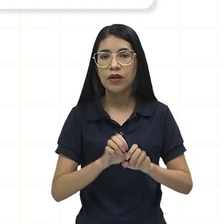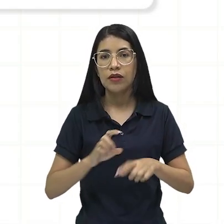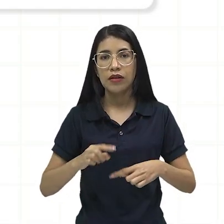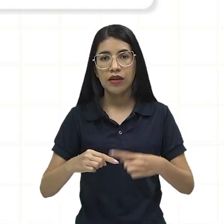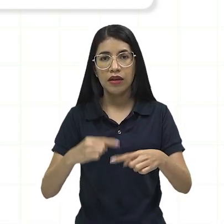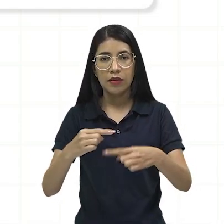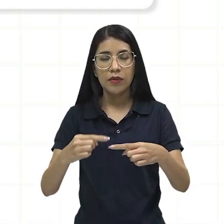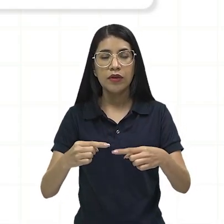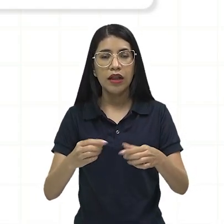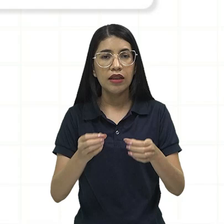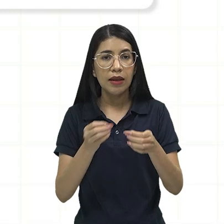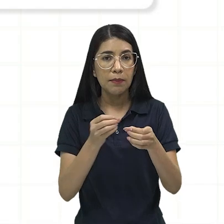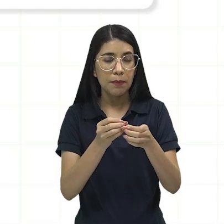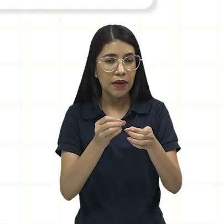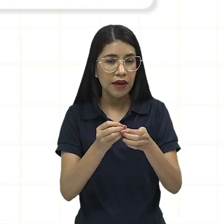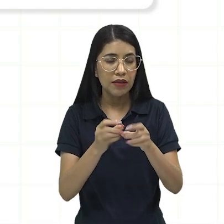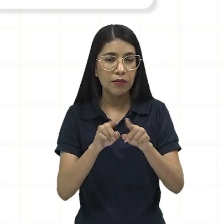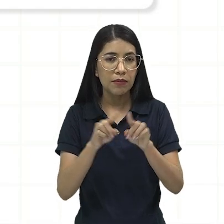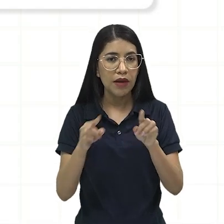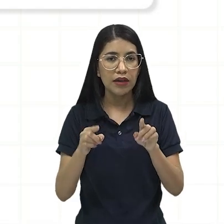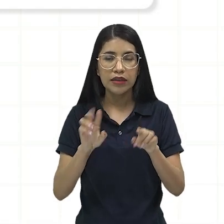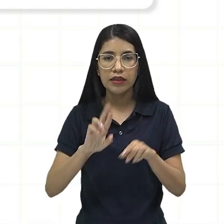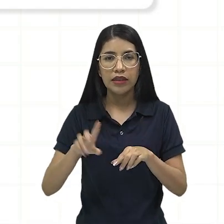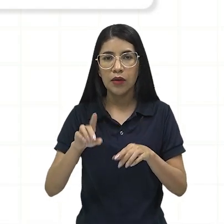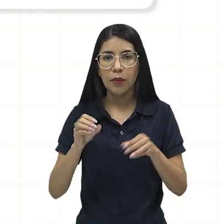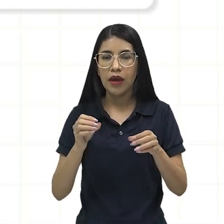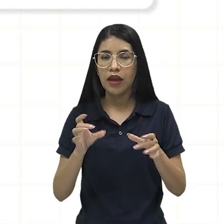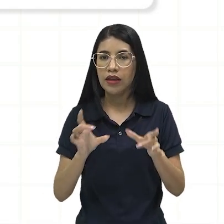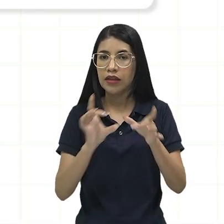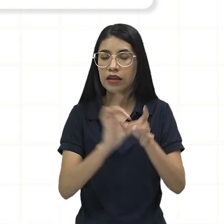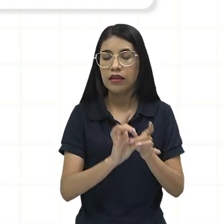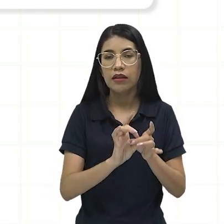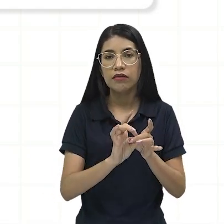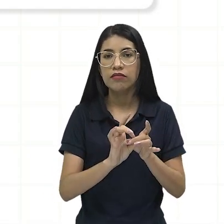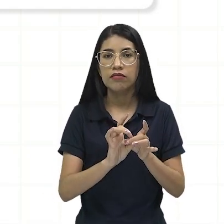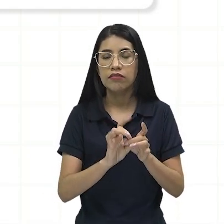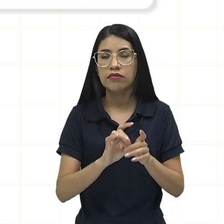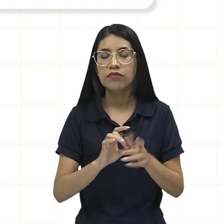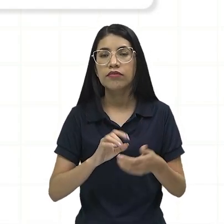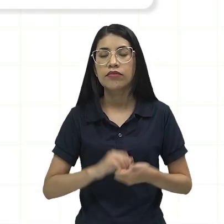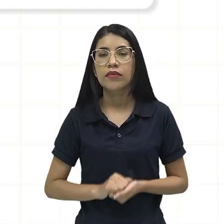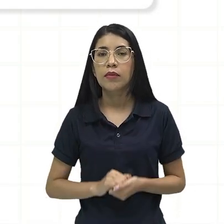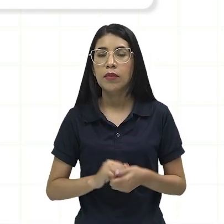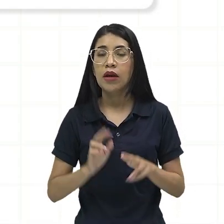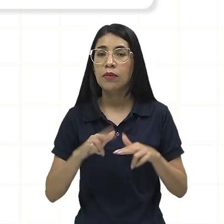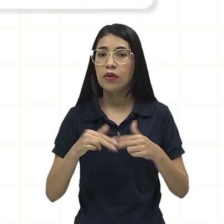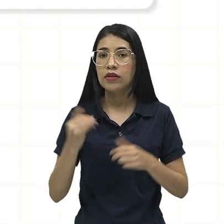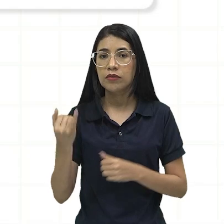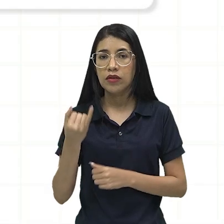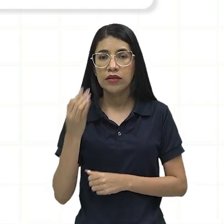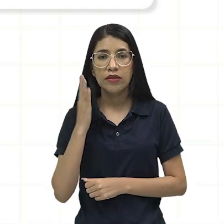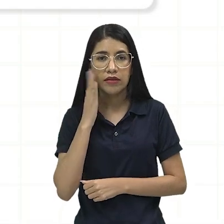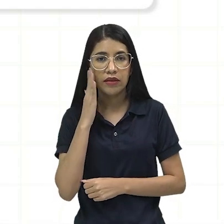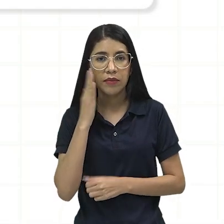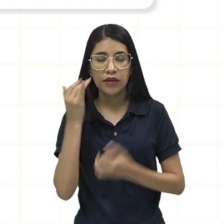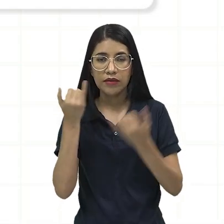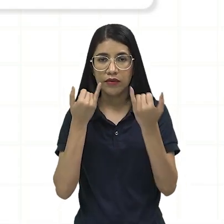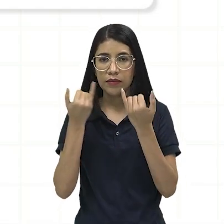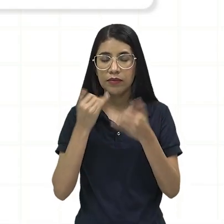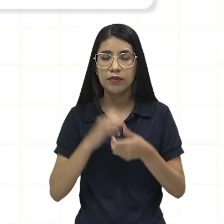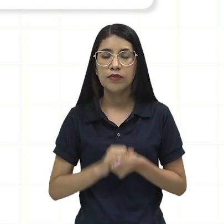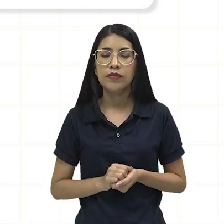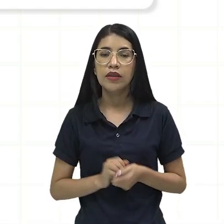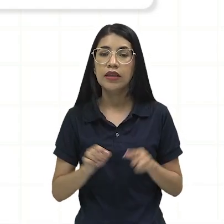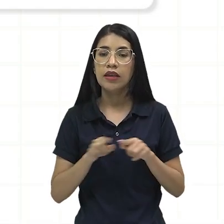né, ela só está próxima, mas ela não está conectada com o sistema excretor. Então é importante a gente saber. Mais abaixo